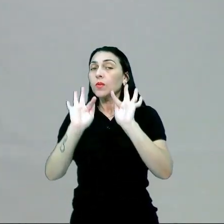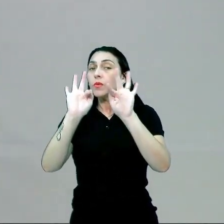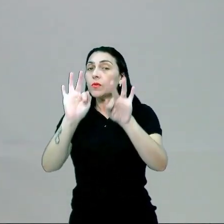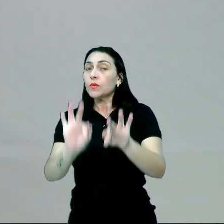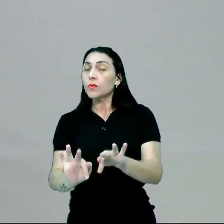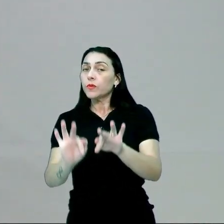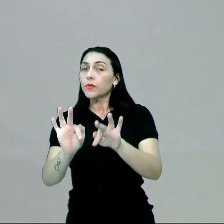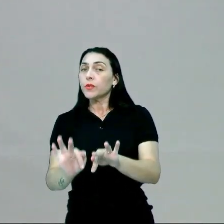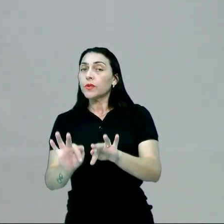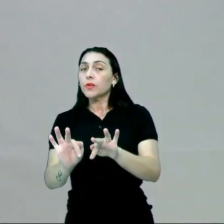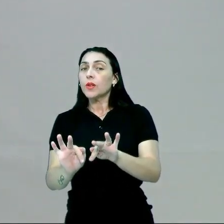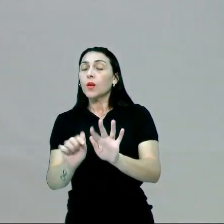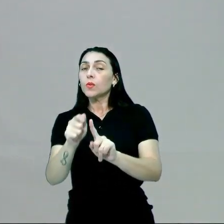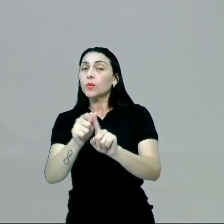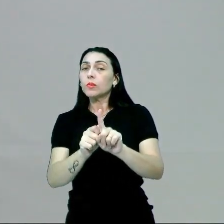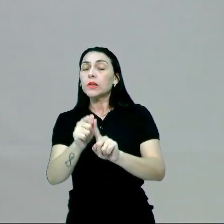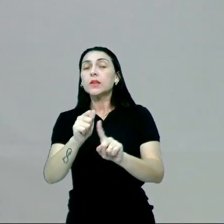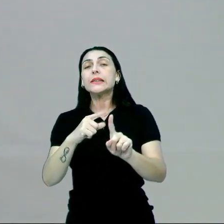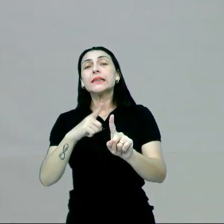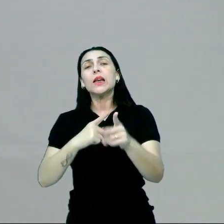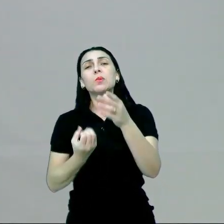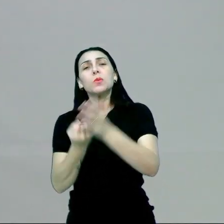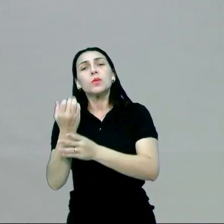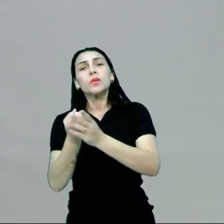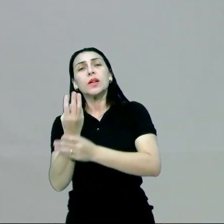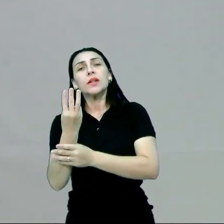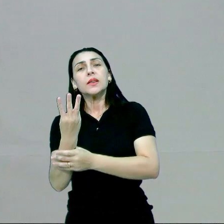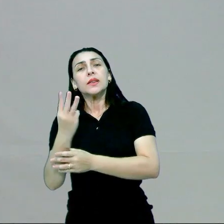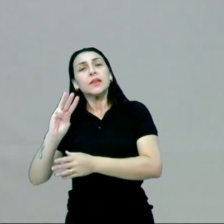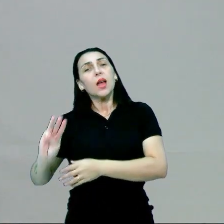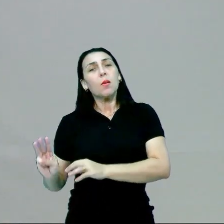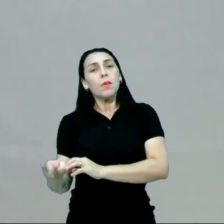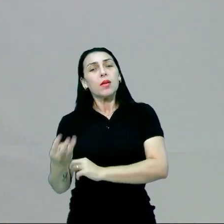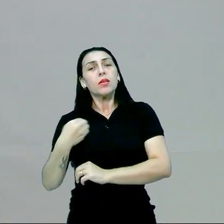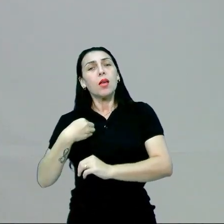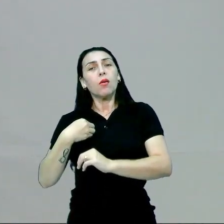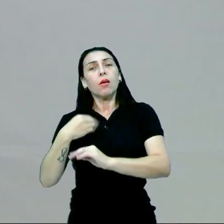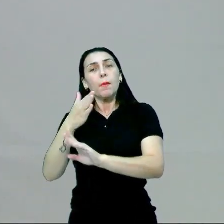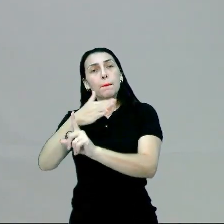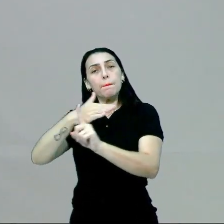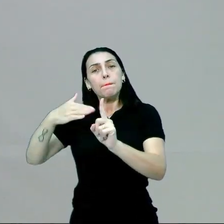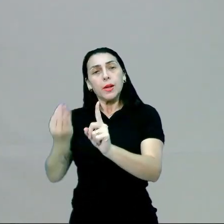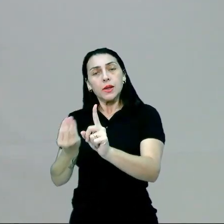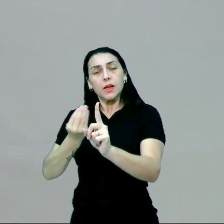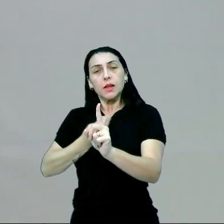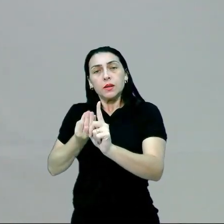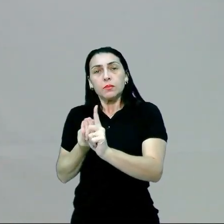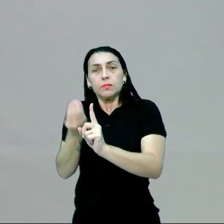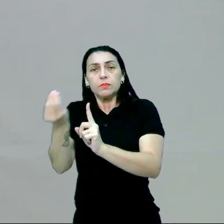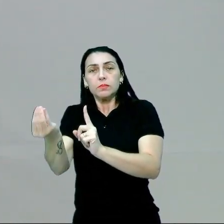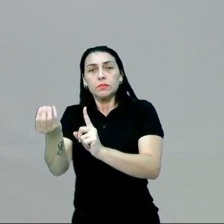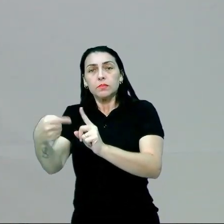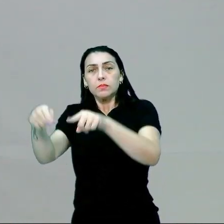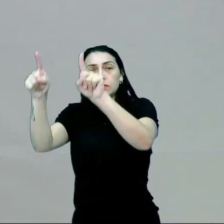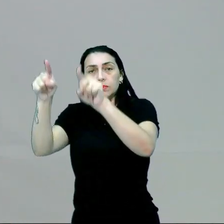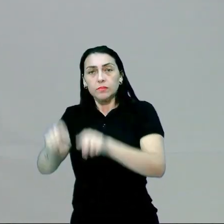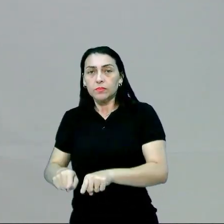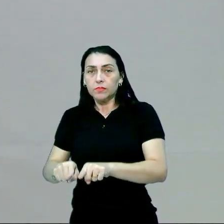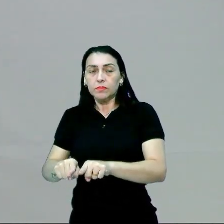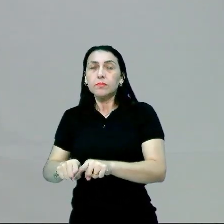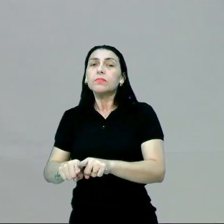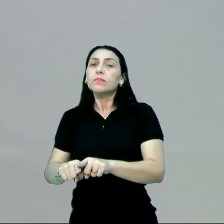final do mês ele tenha produzido R$3.000, eu fico com a metade, passo a metade para o meu trabalhador.